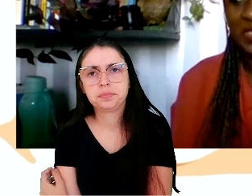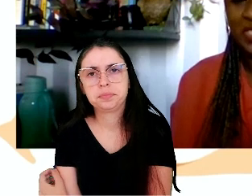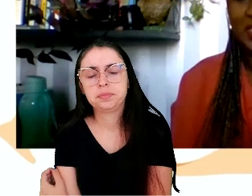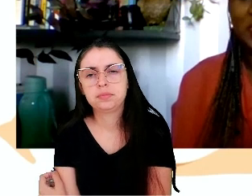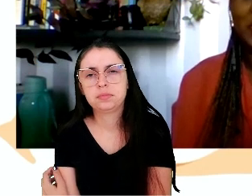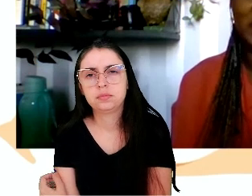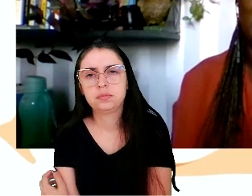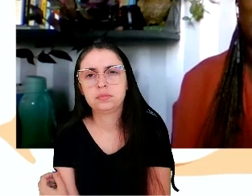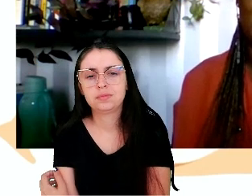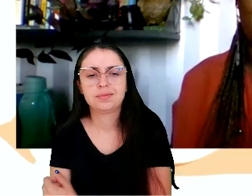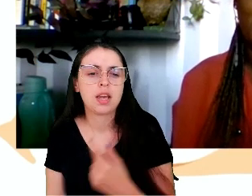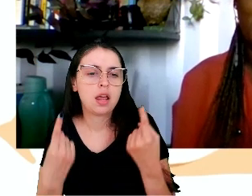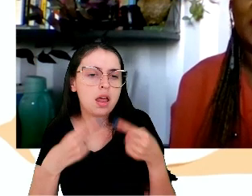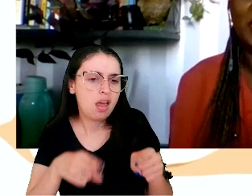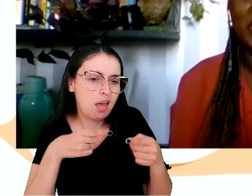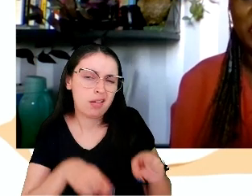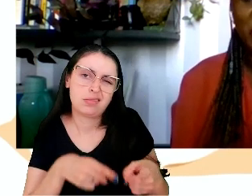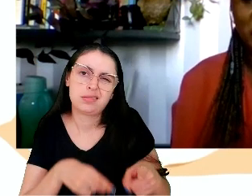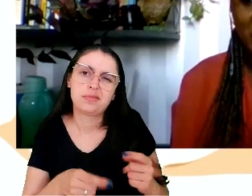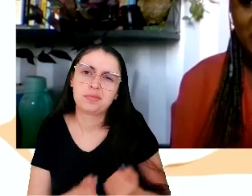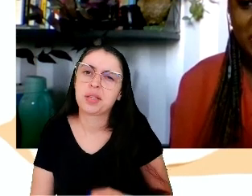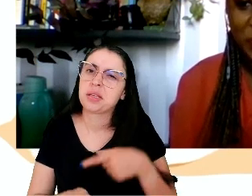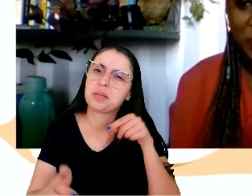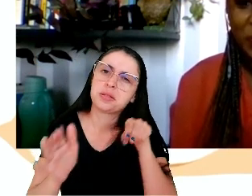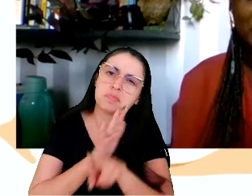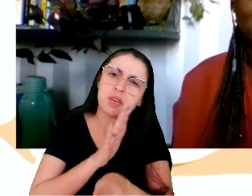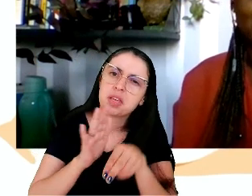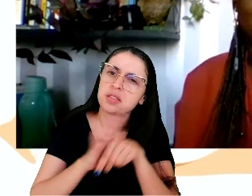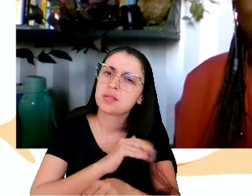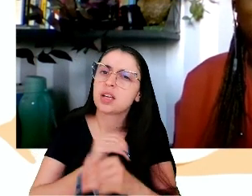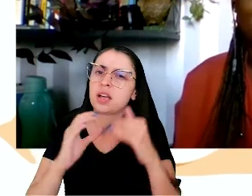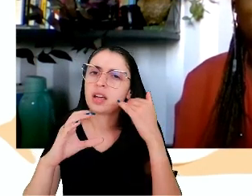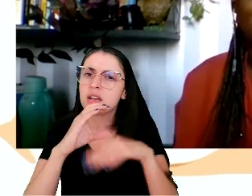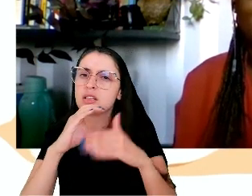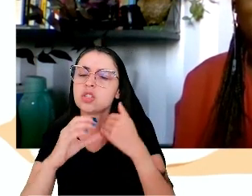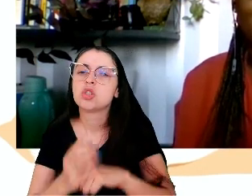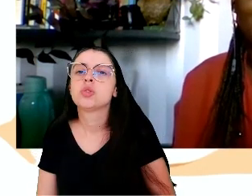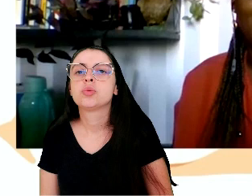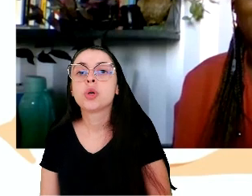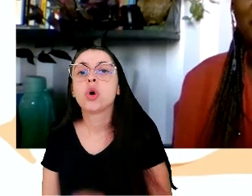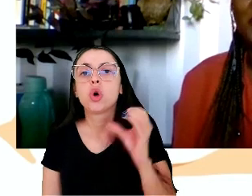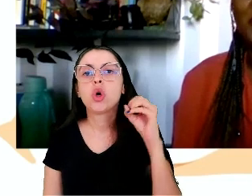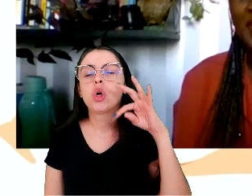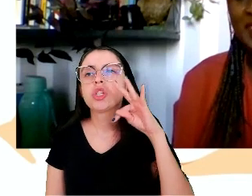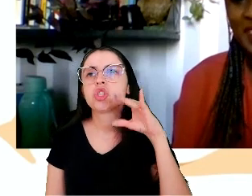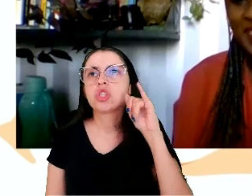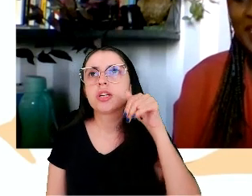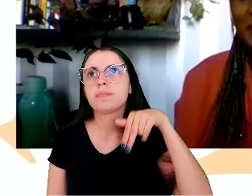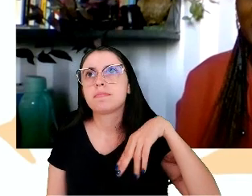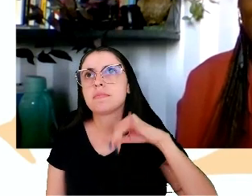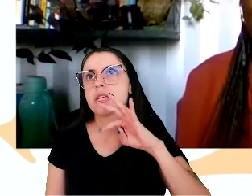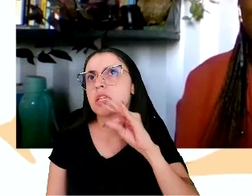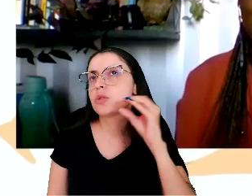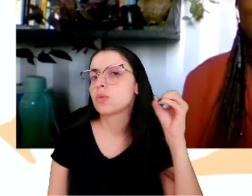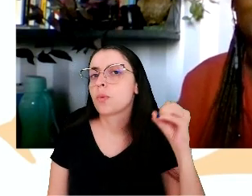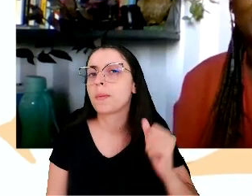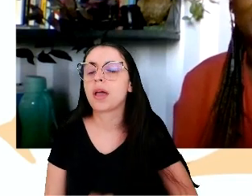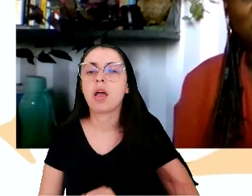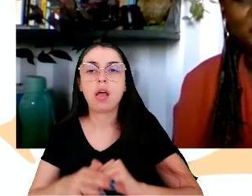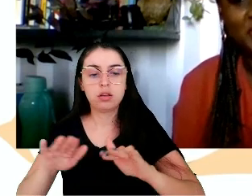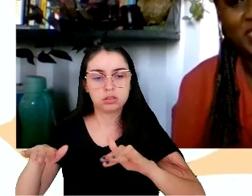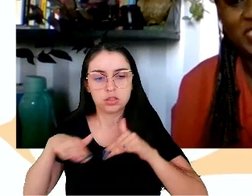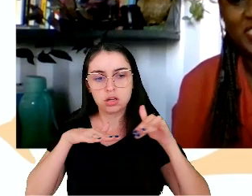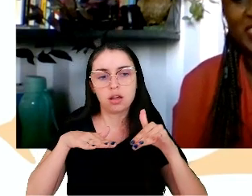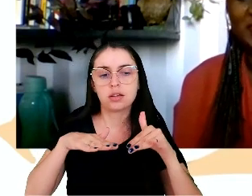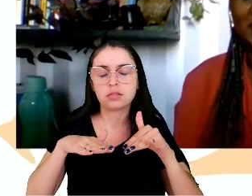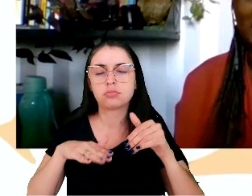somos bombardeadas todos os dias com mensagens de otimismo, né? Mantenha-se equilibrada,